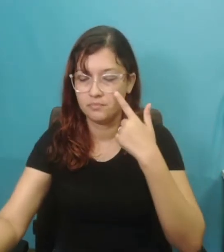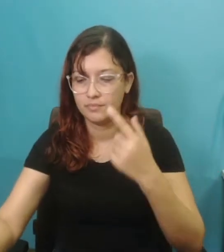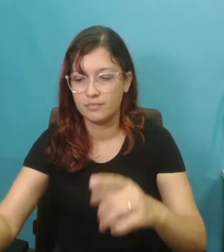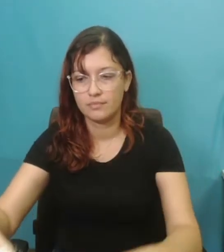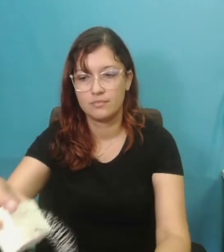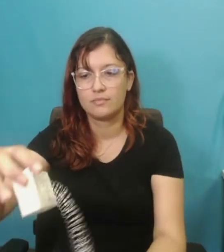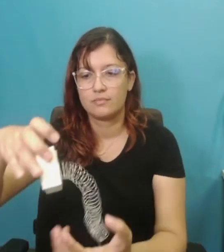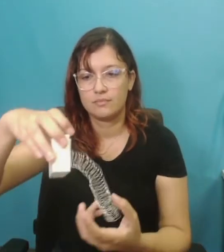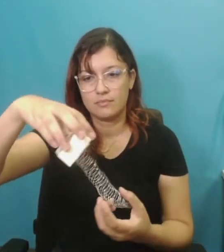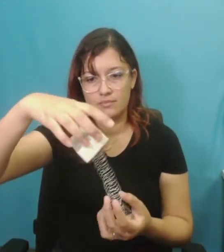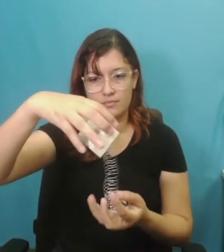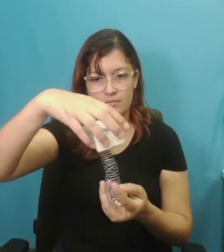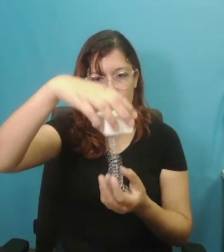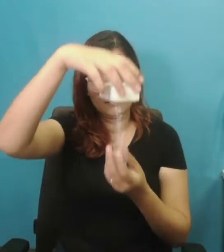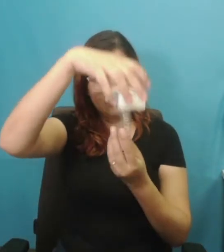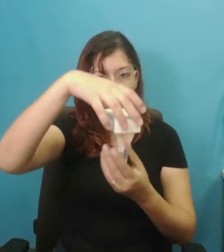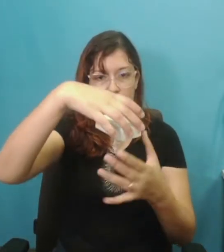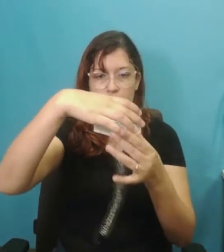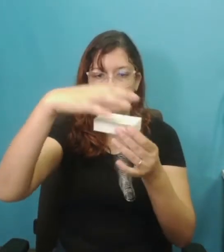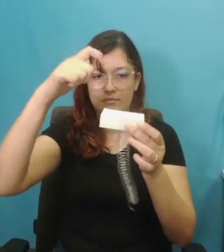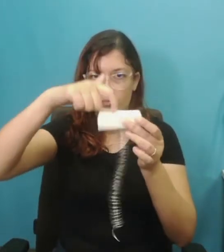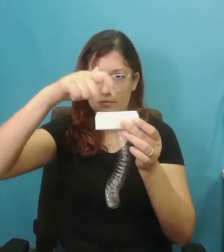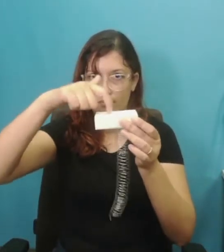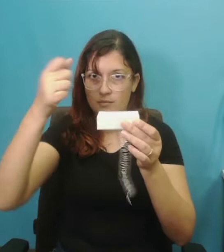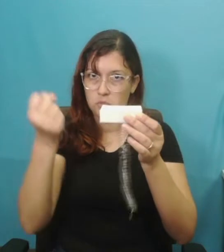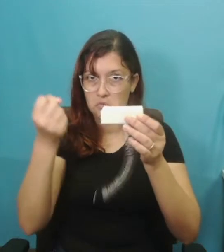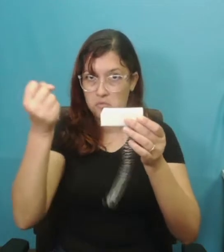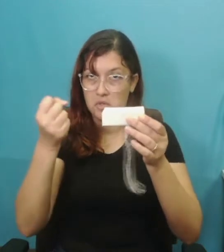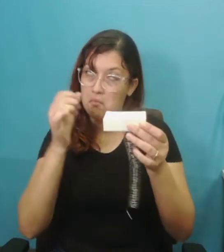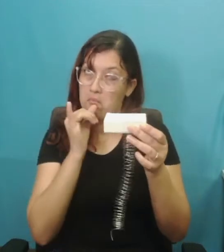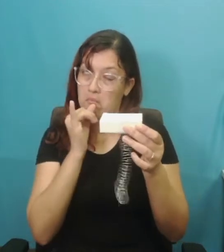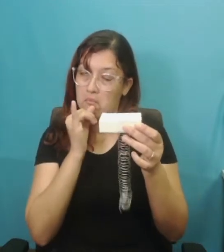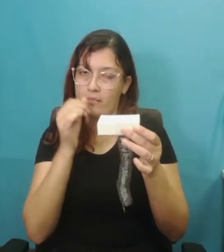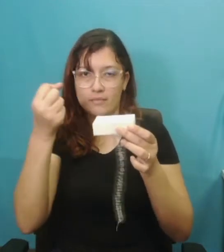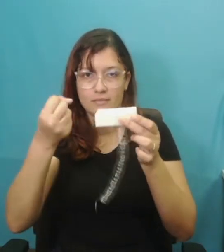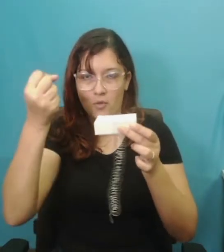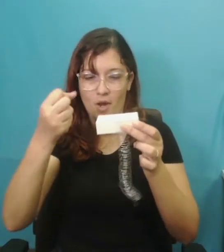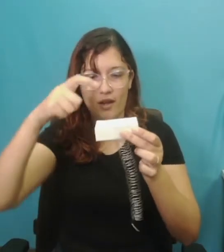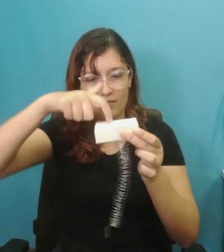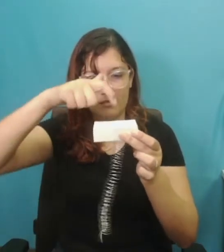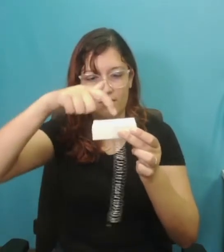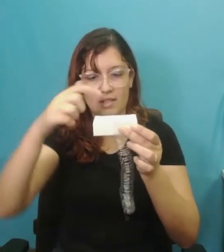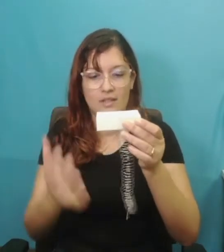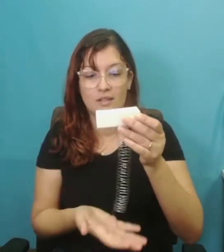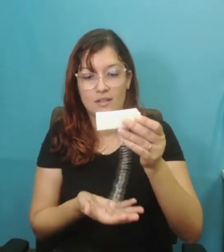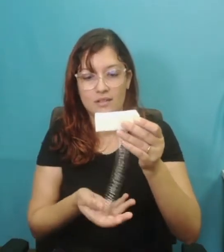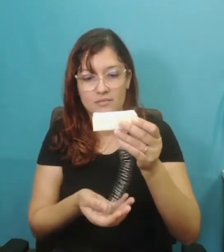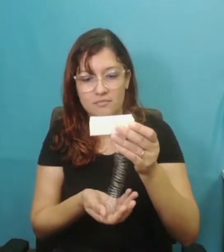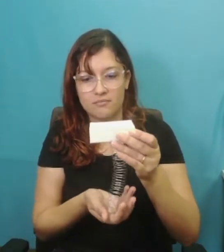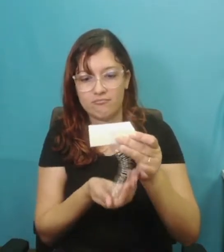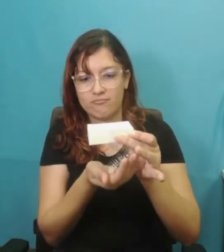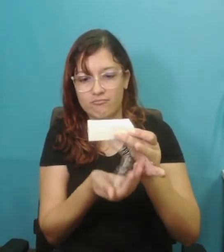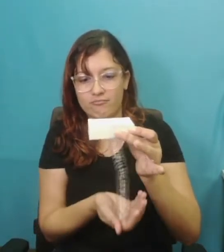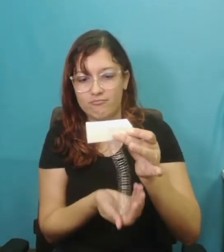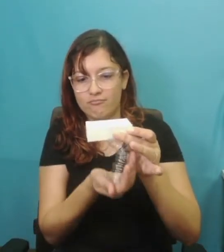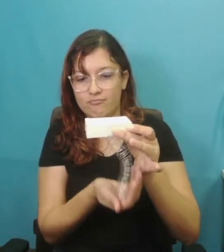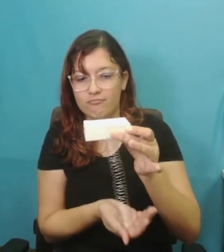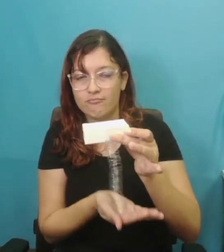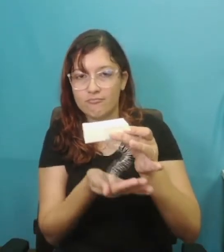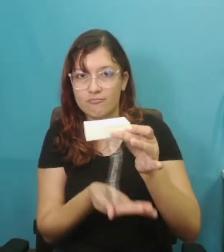Então, conforme o carro vai se movimentando, vamos imaginar que aqui seja o carro e aqui a